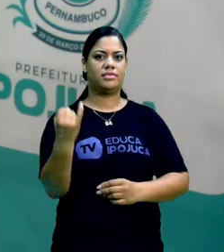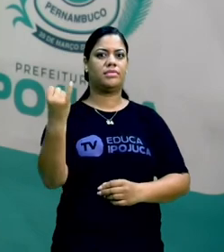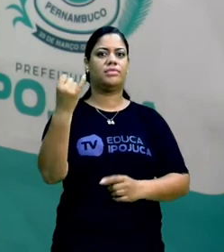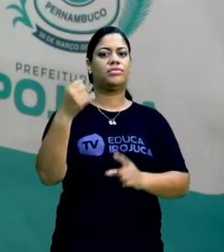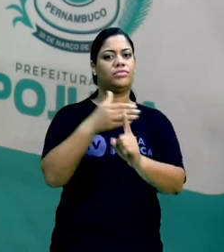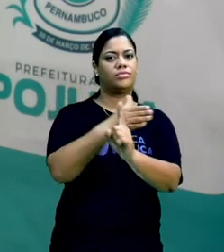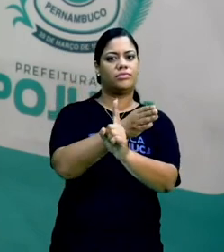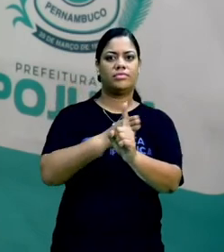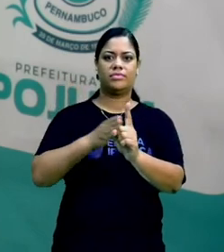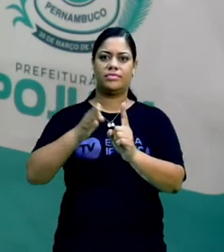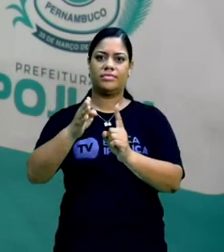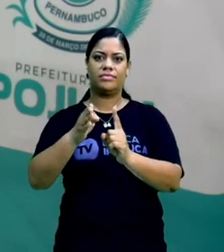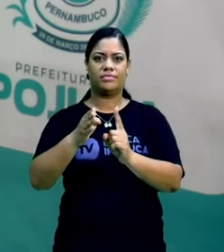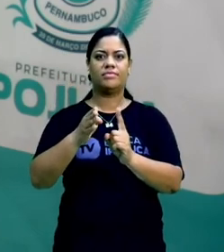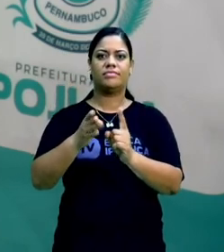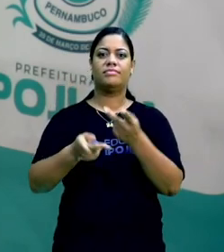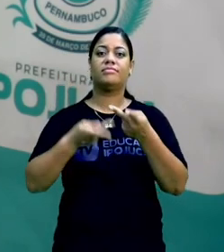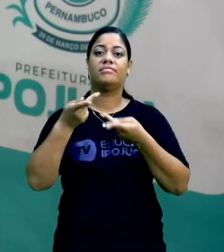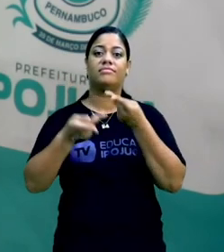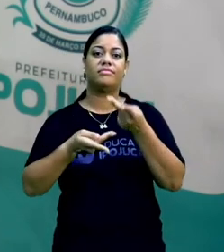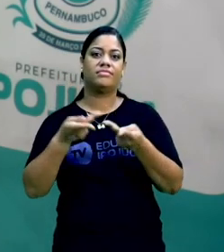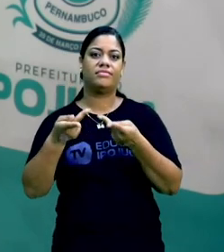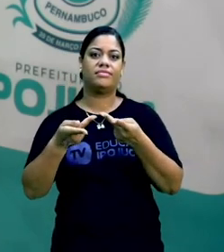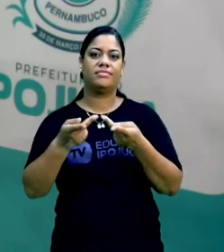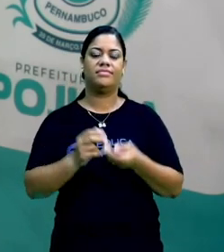dos modalizadores na intenção da nossa fala.